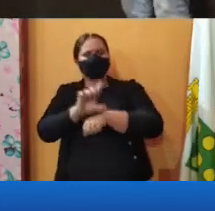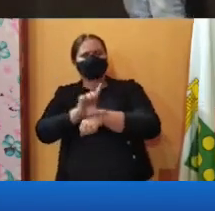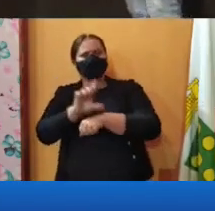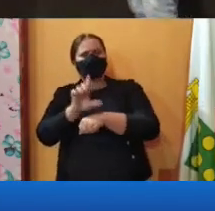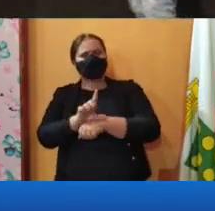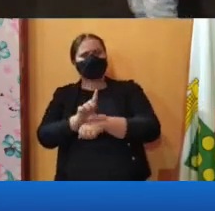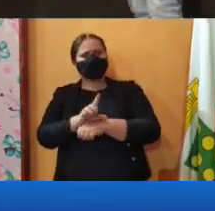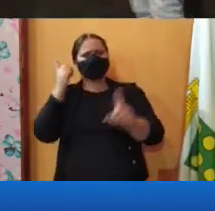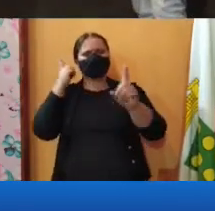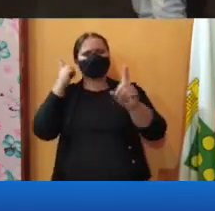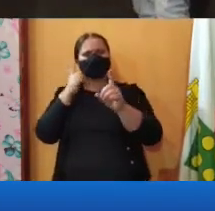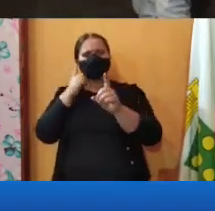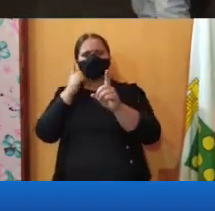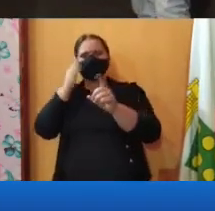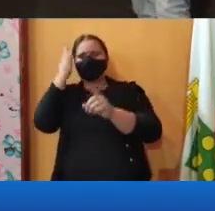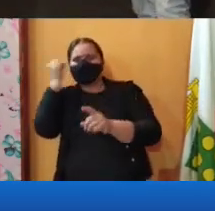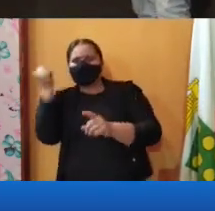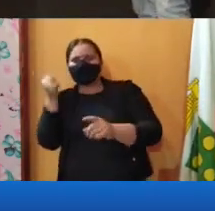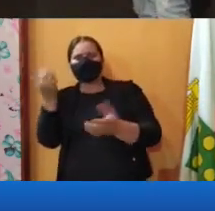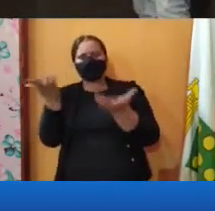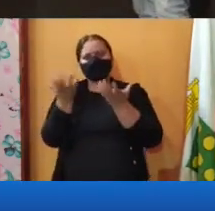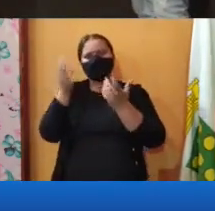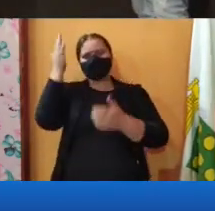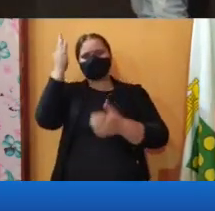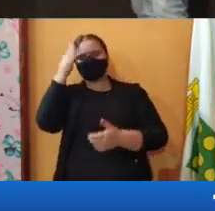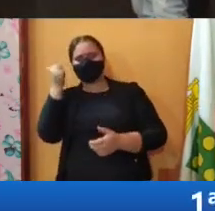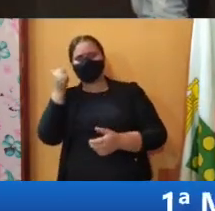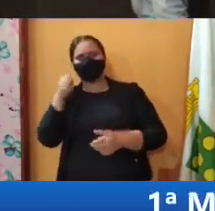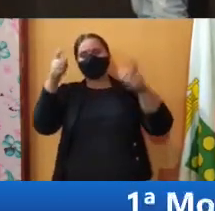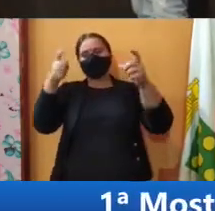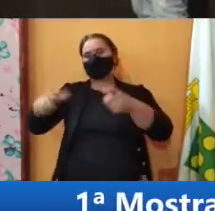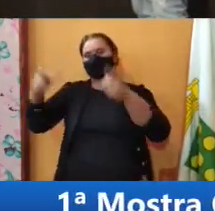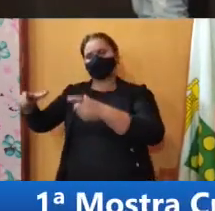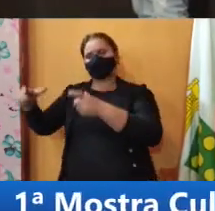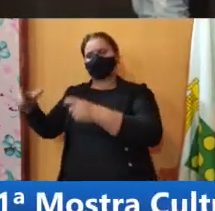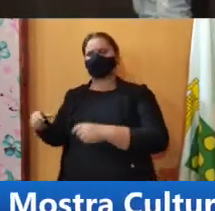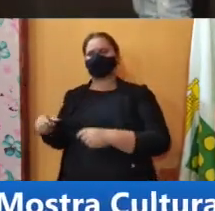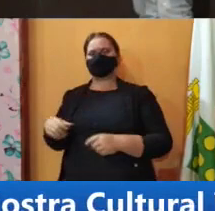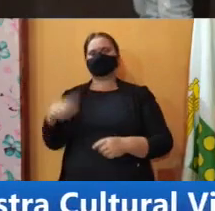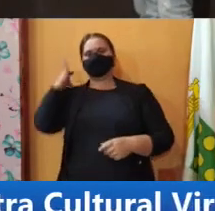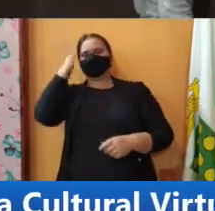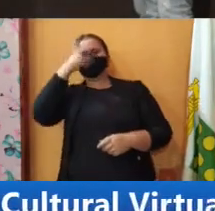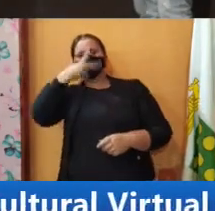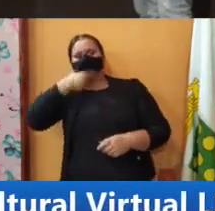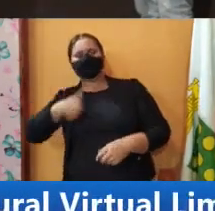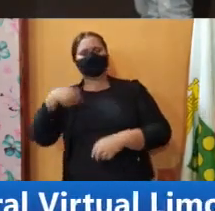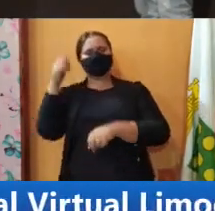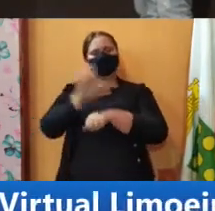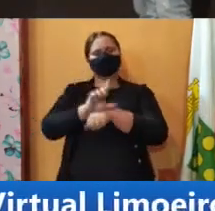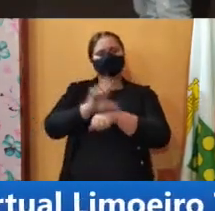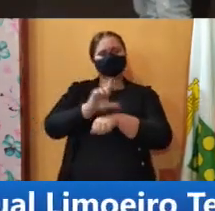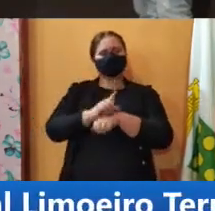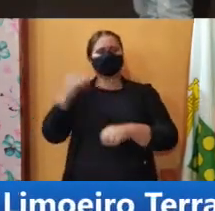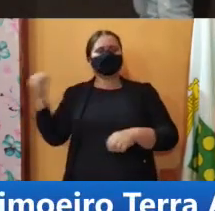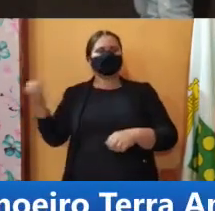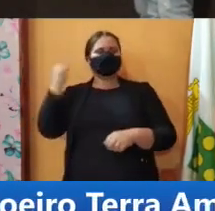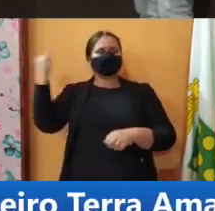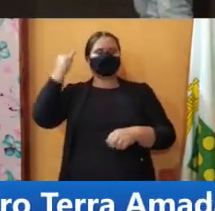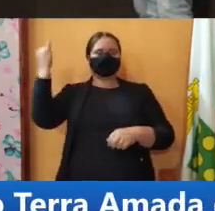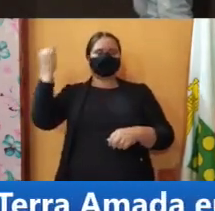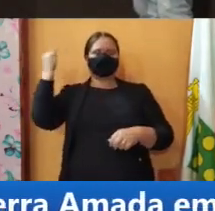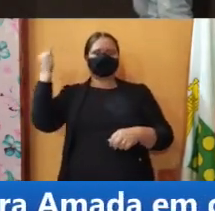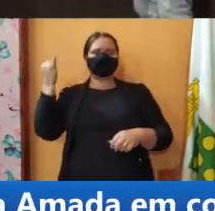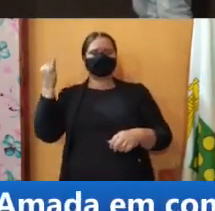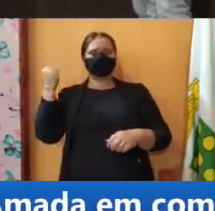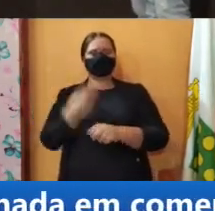pontos, essas áreas, esses atrativos. O museu que Sivaldo e Inês Duarte e tantos outros companheiros do